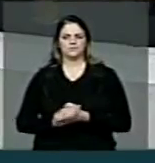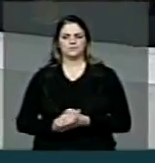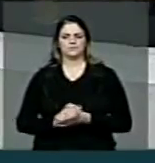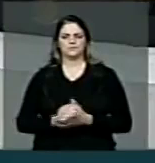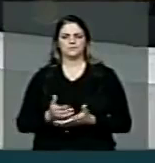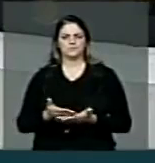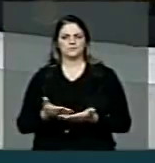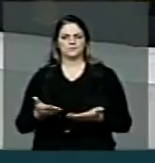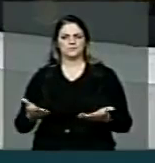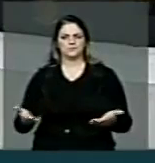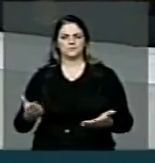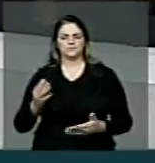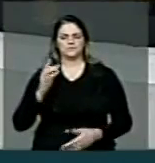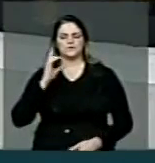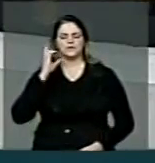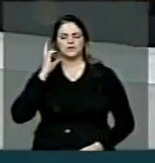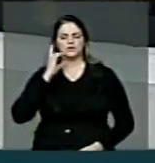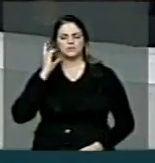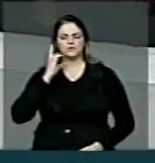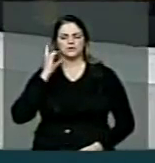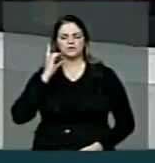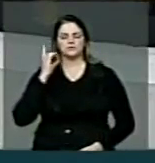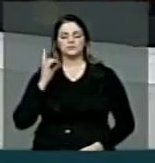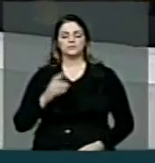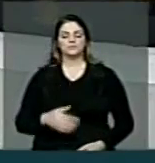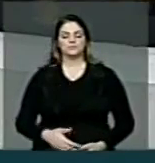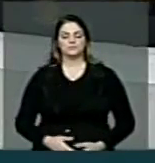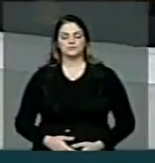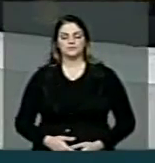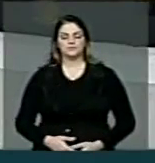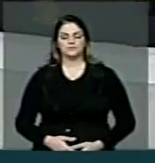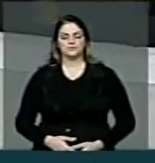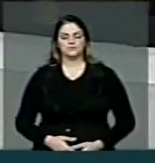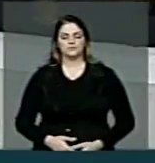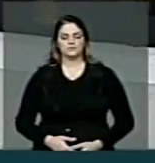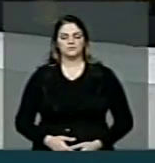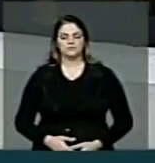senhoras e senhores deputados, minha prezada amiga deputada,